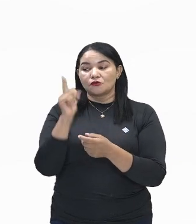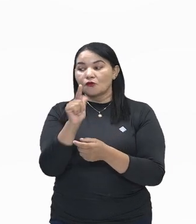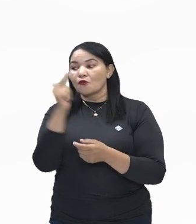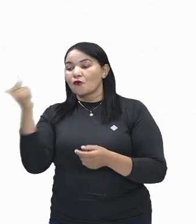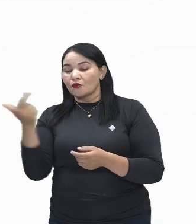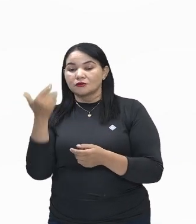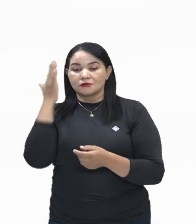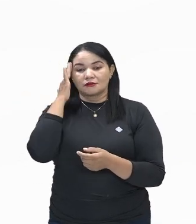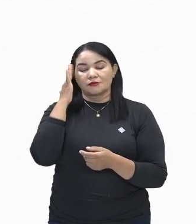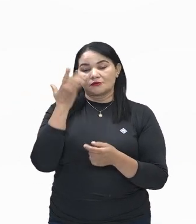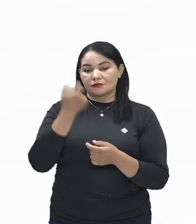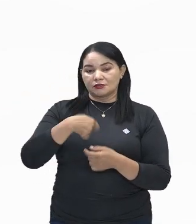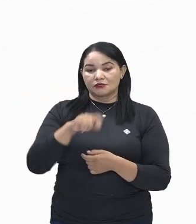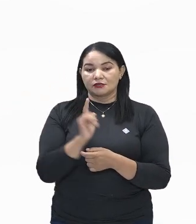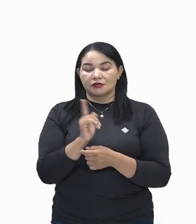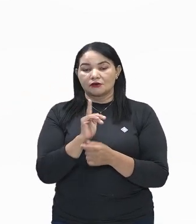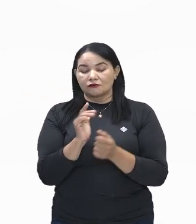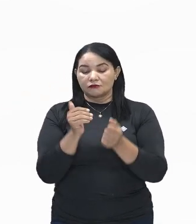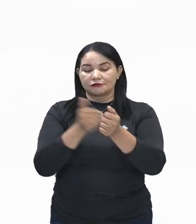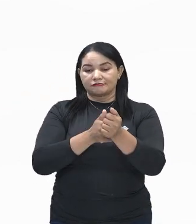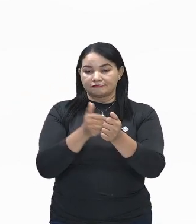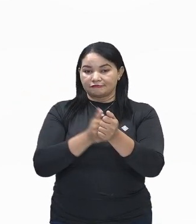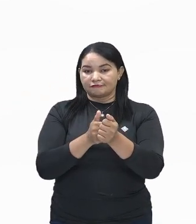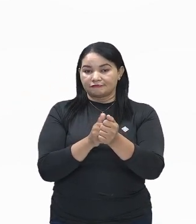né? Ele é secreto, tá bom?